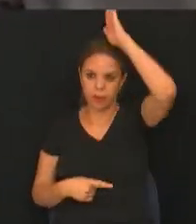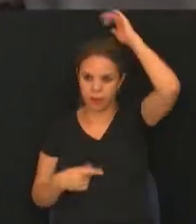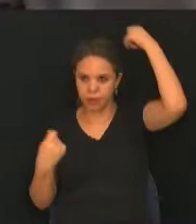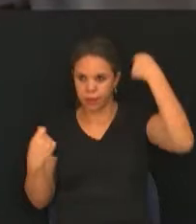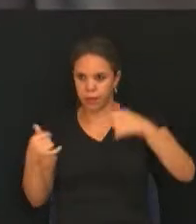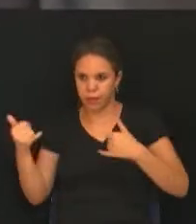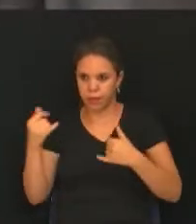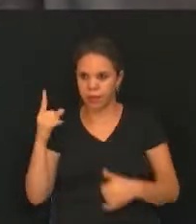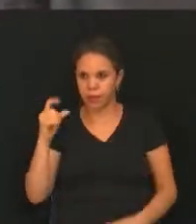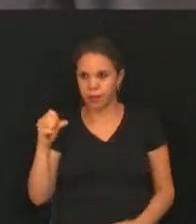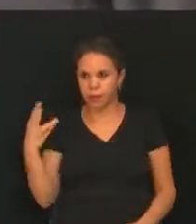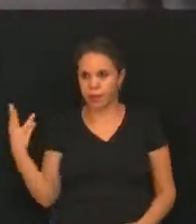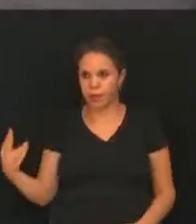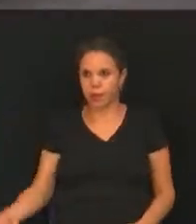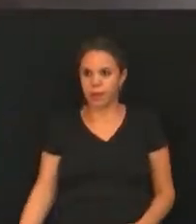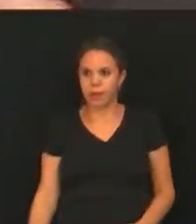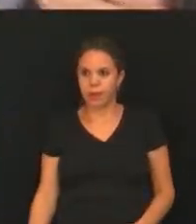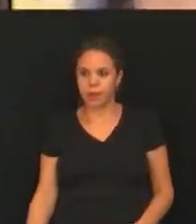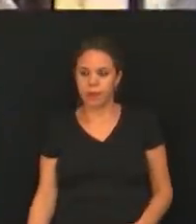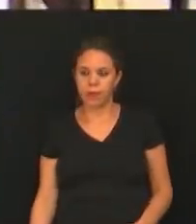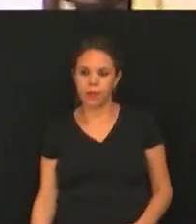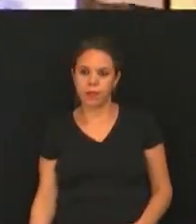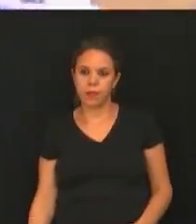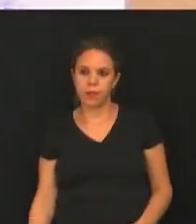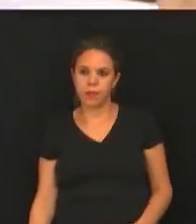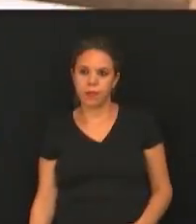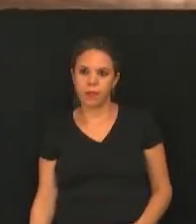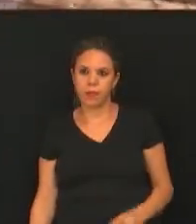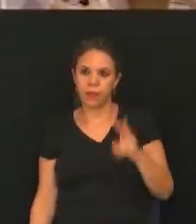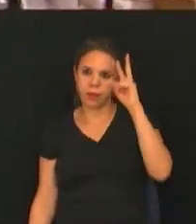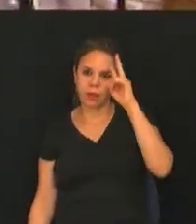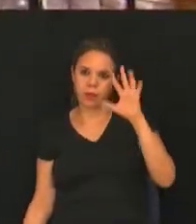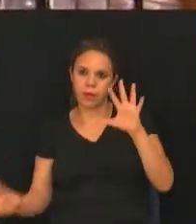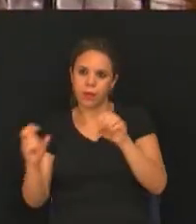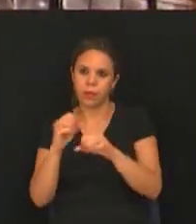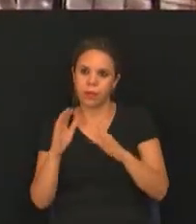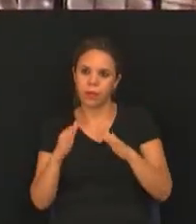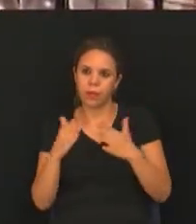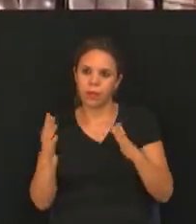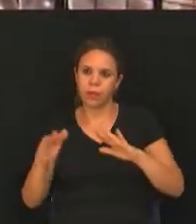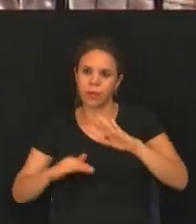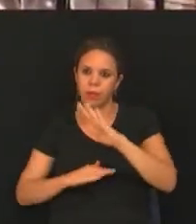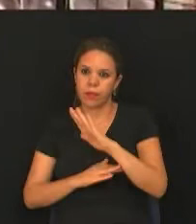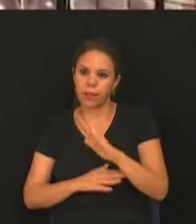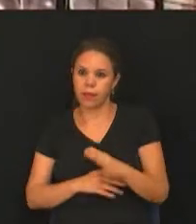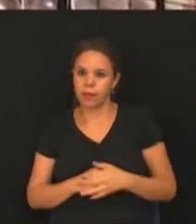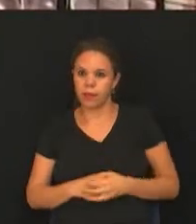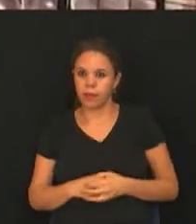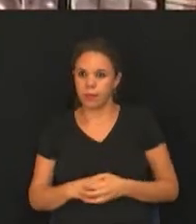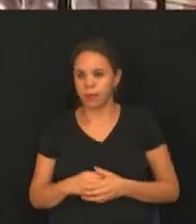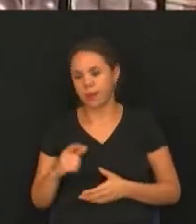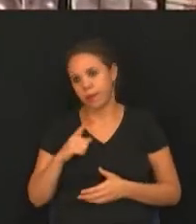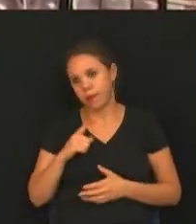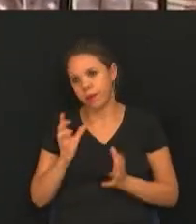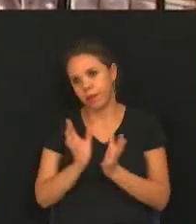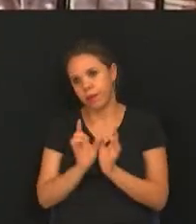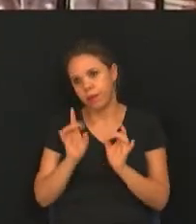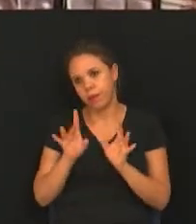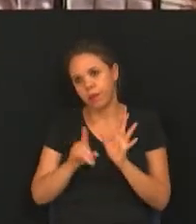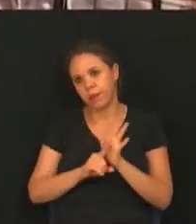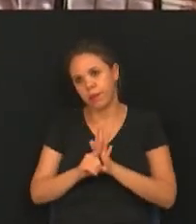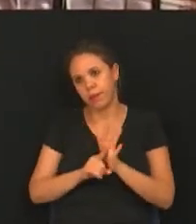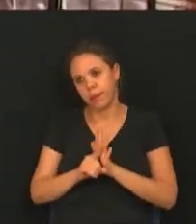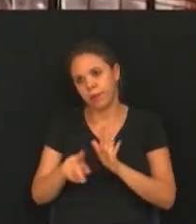telefone 193. Obrigada, Sargento. Lembrando a todos de casa que a Câmara Municipal de Campinas tem uma comissão especial de estudos que